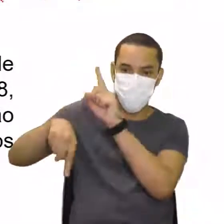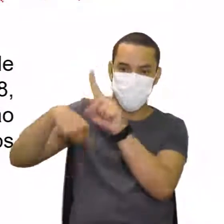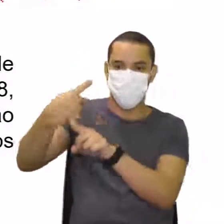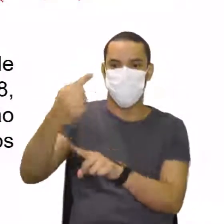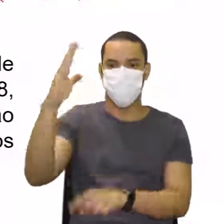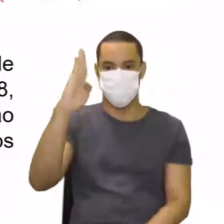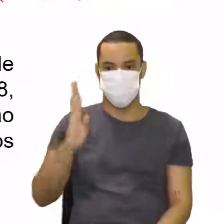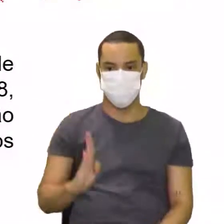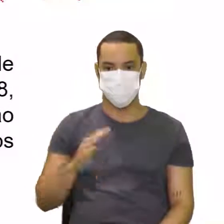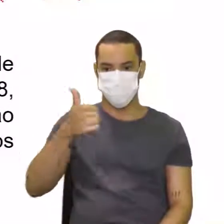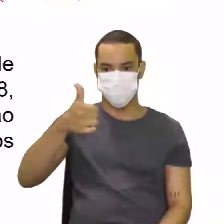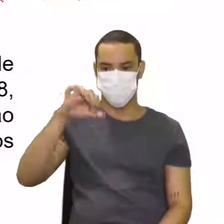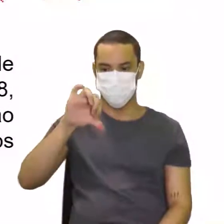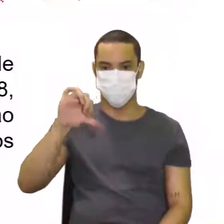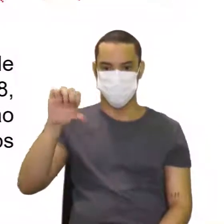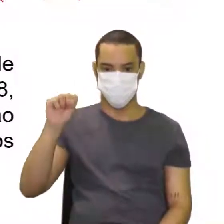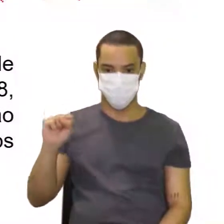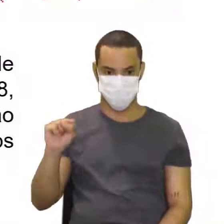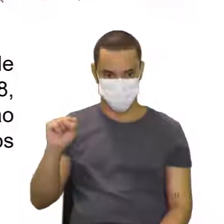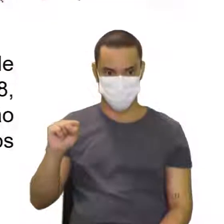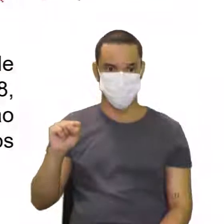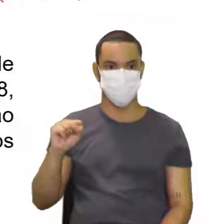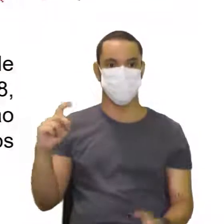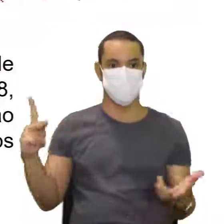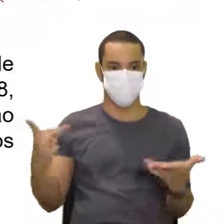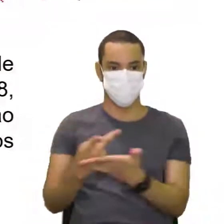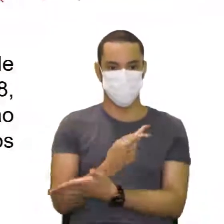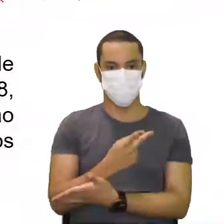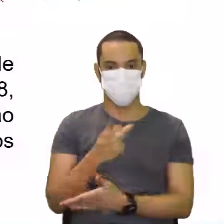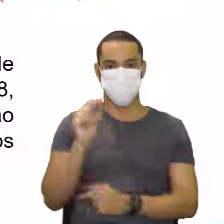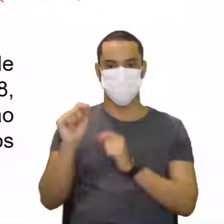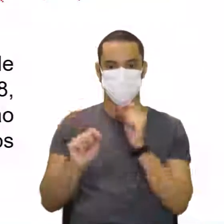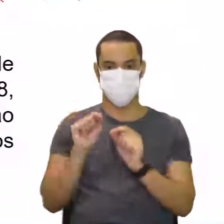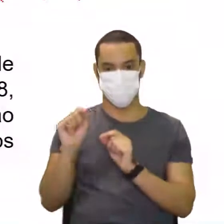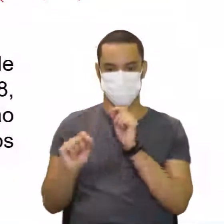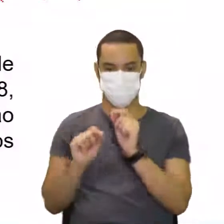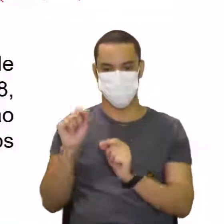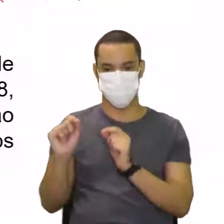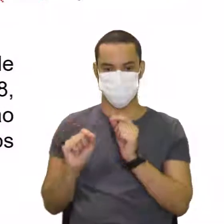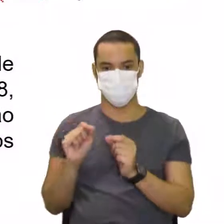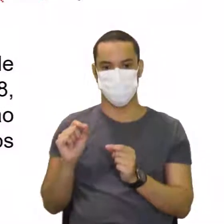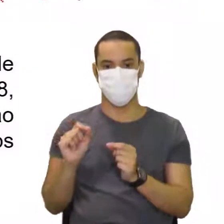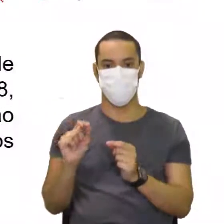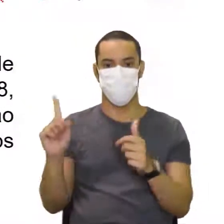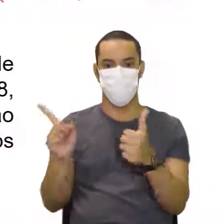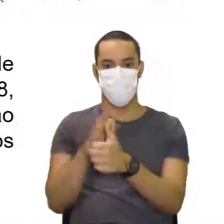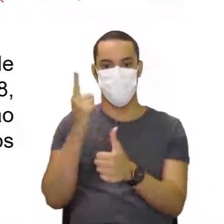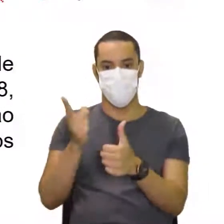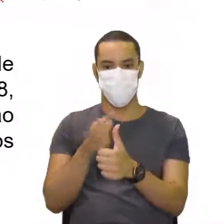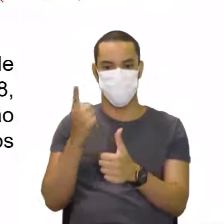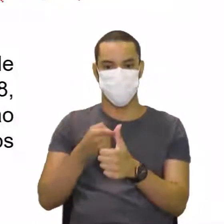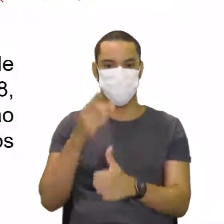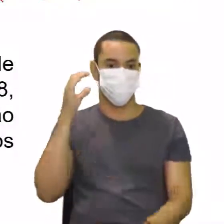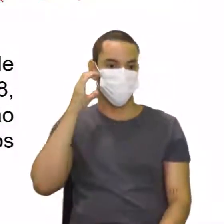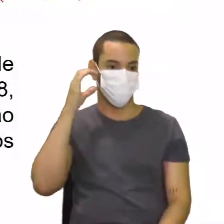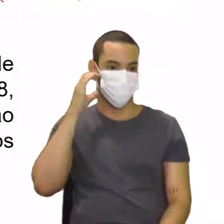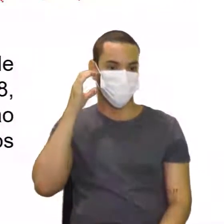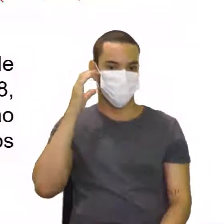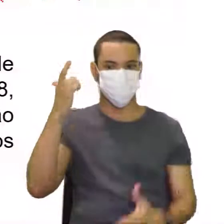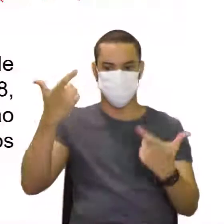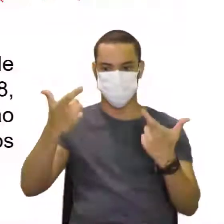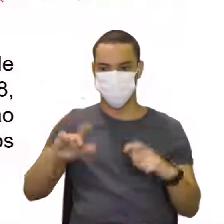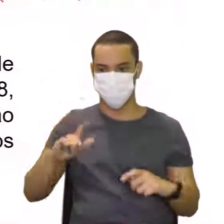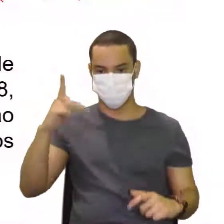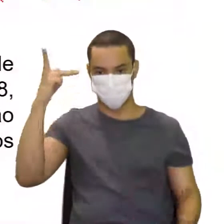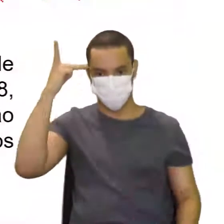em 1998, aconteceu a ativação dos primeiros celulares em São